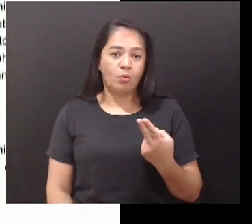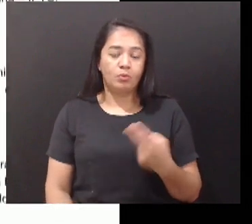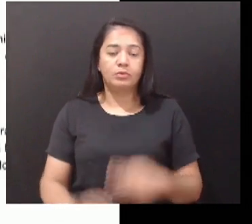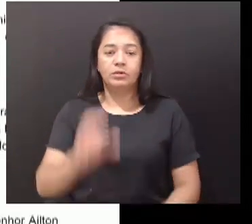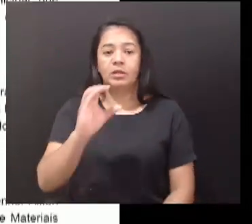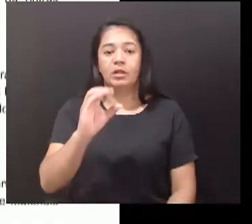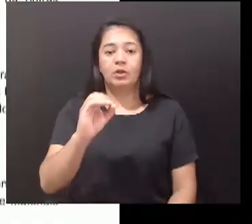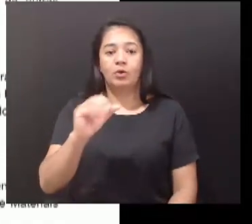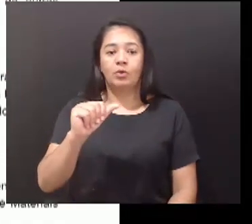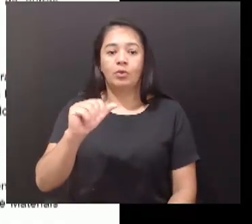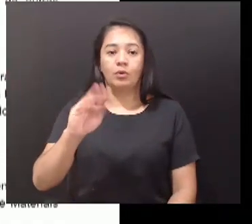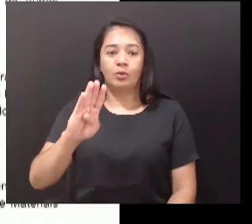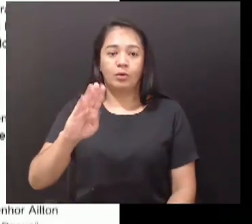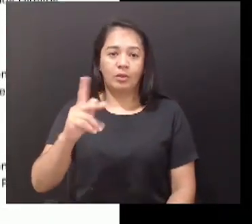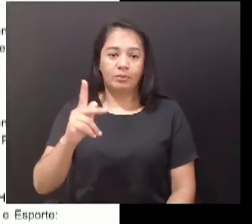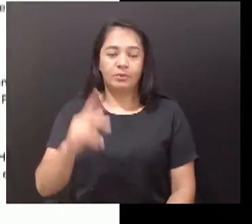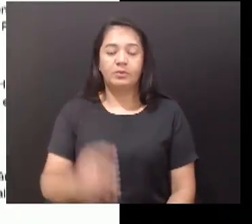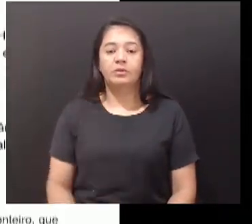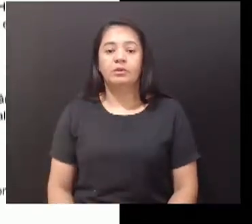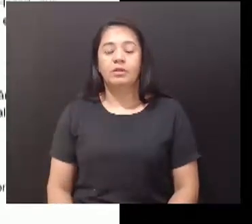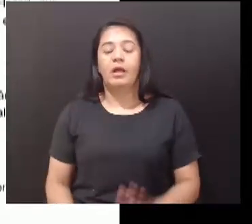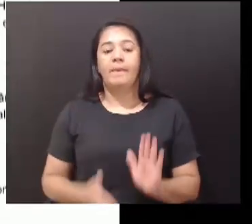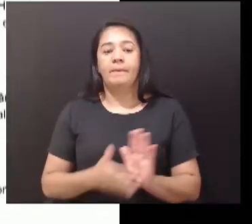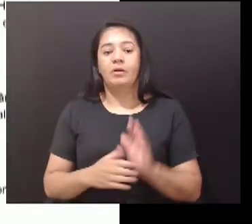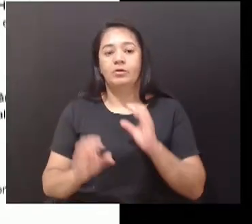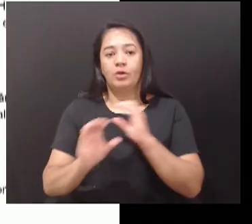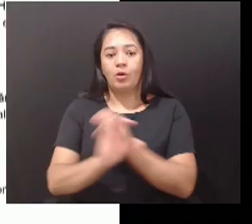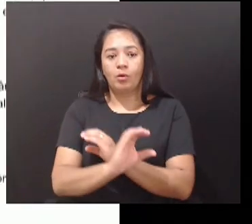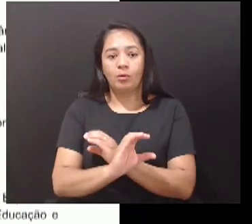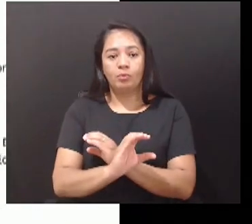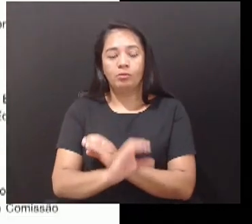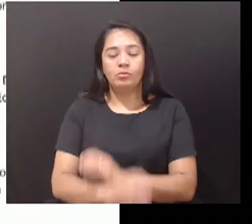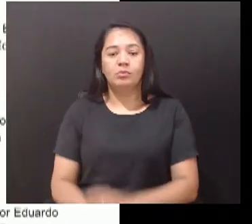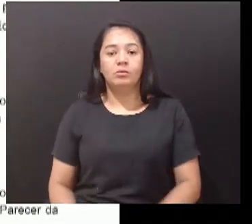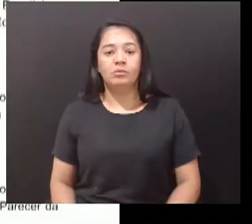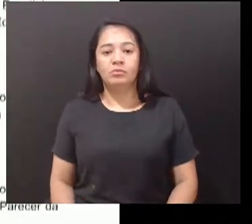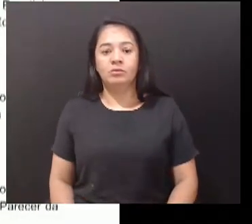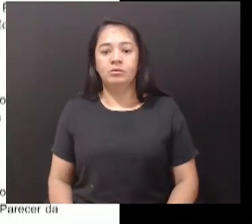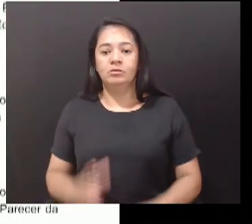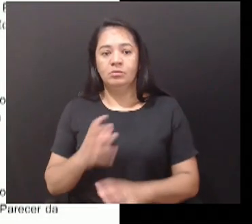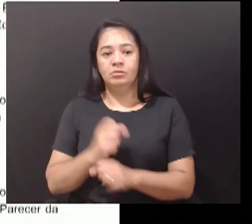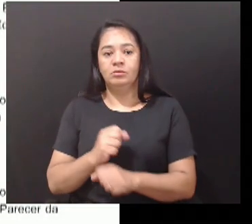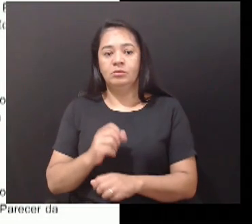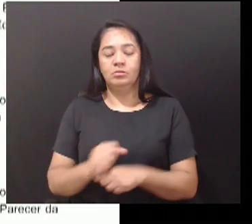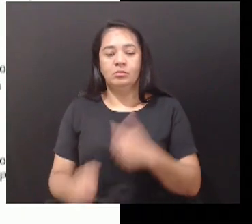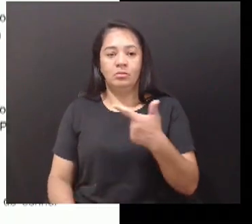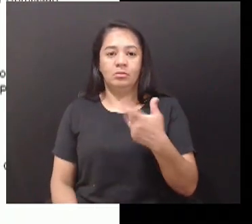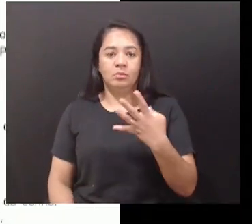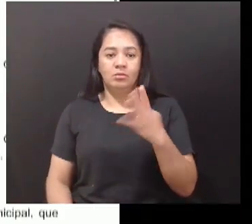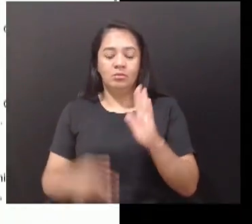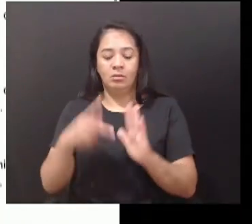pauta completa, que hoje, como eu disse no início, tem 24 itens, você encontra lá no